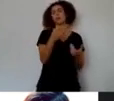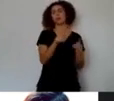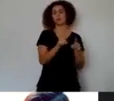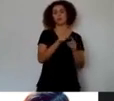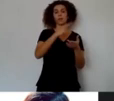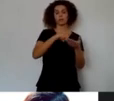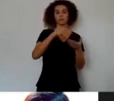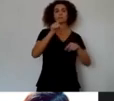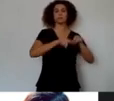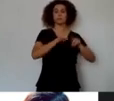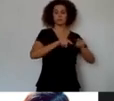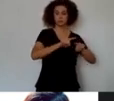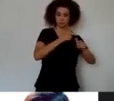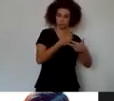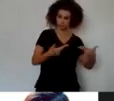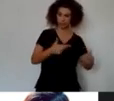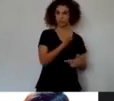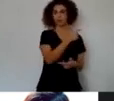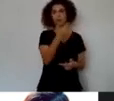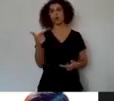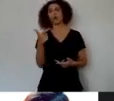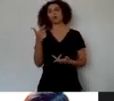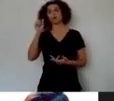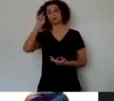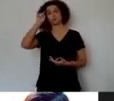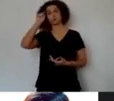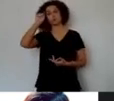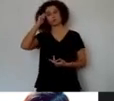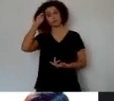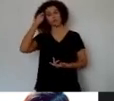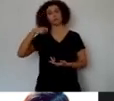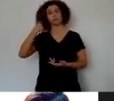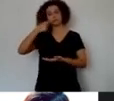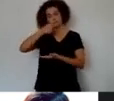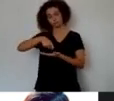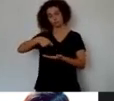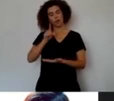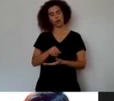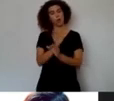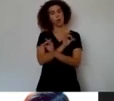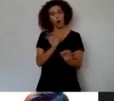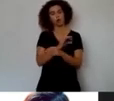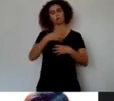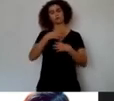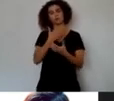outras autoras e autores negros, eu acho que esse é um bom passo para a gente